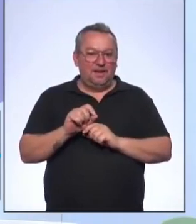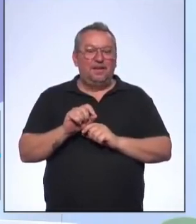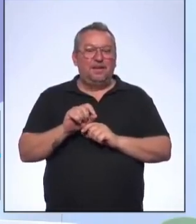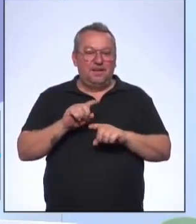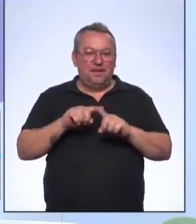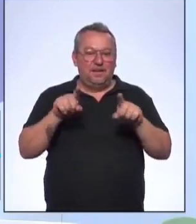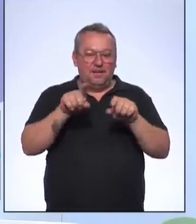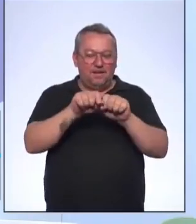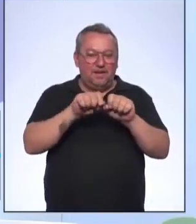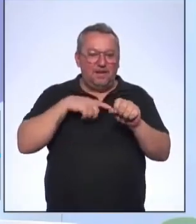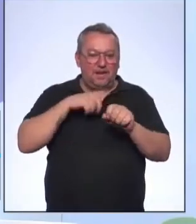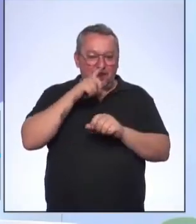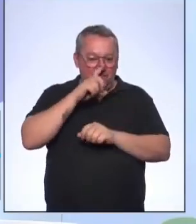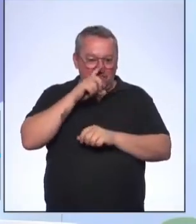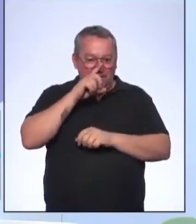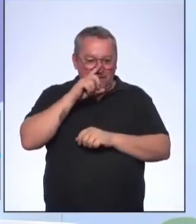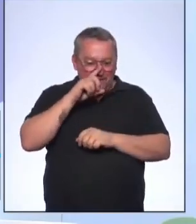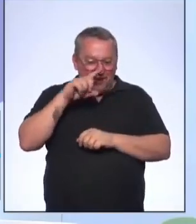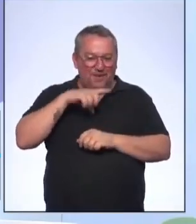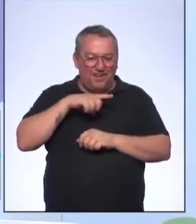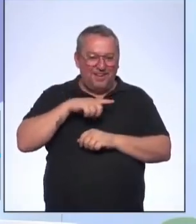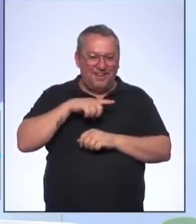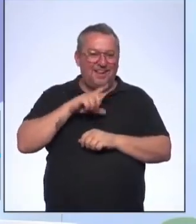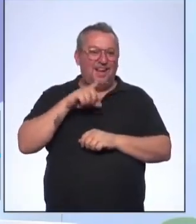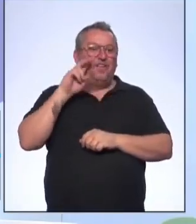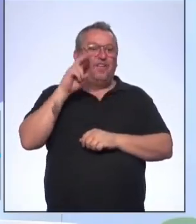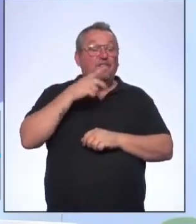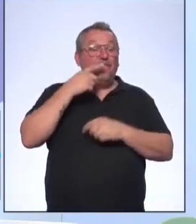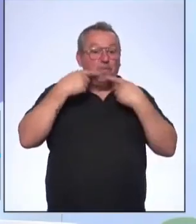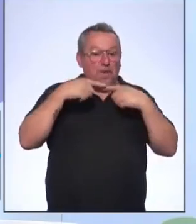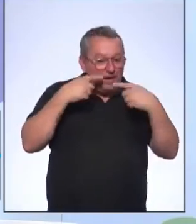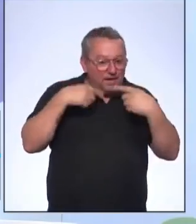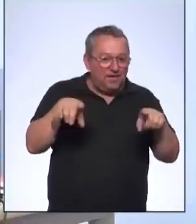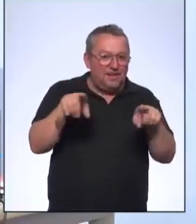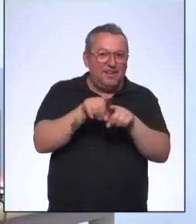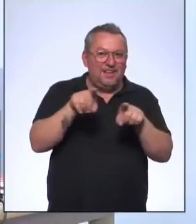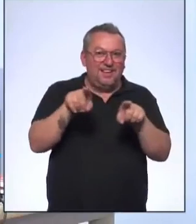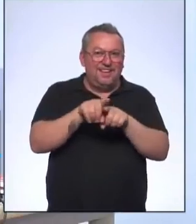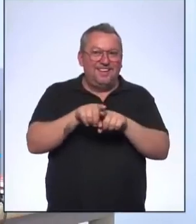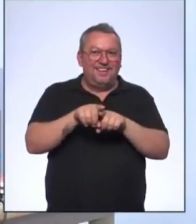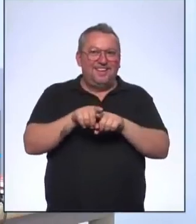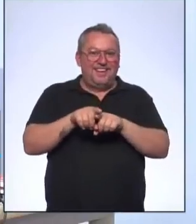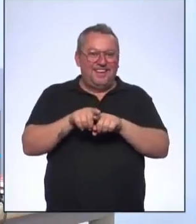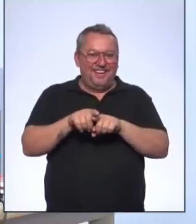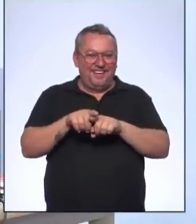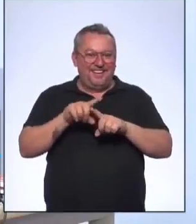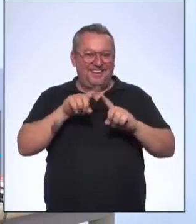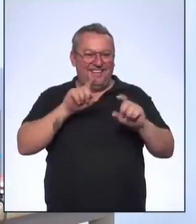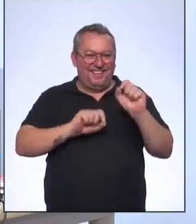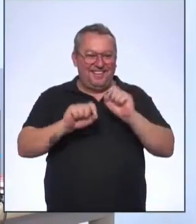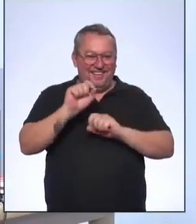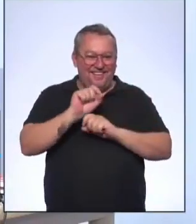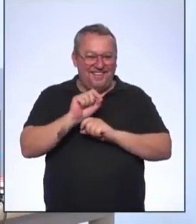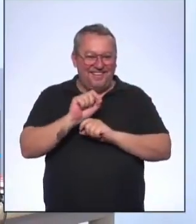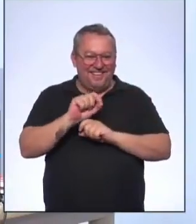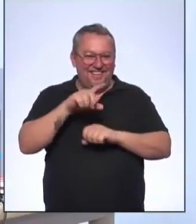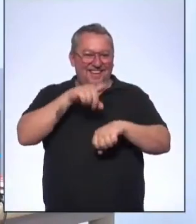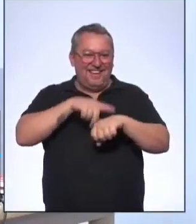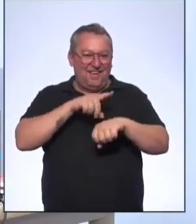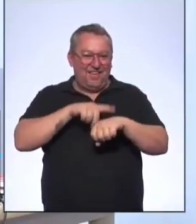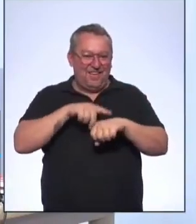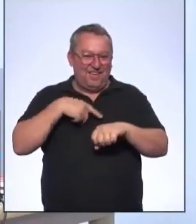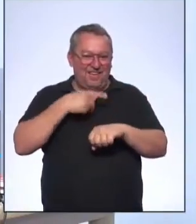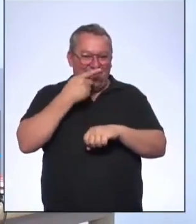um enorme perigo. Então, aí também a gente vê uma crítica dele. Sim, eu acho também, professora, na hora que ele